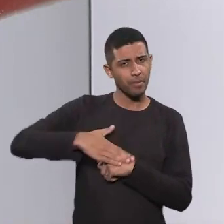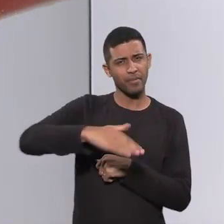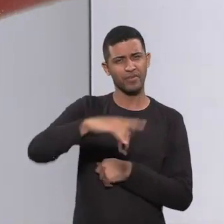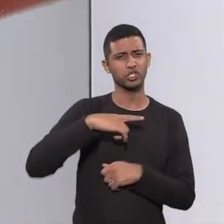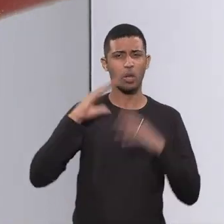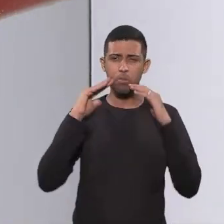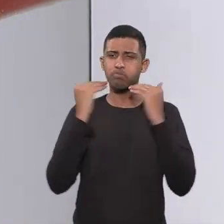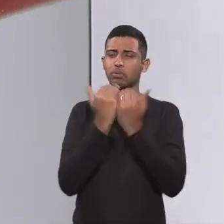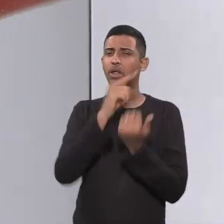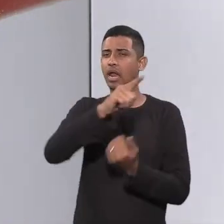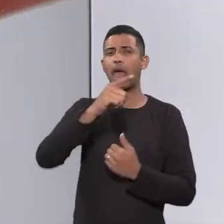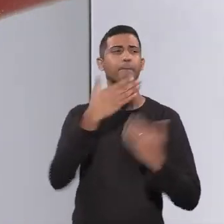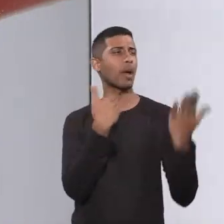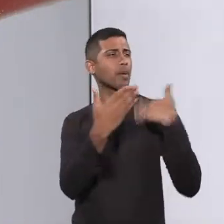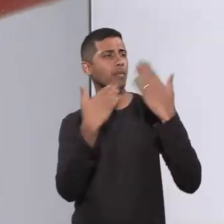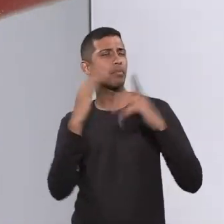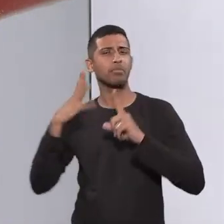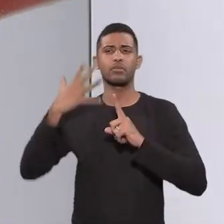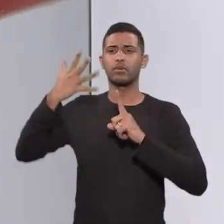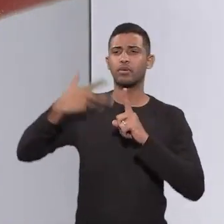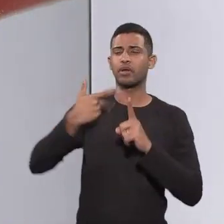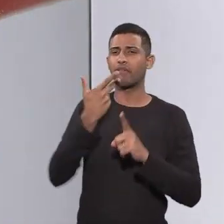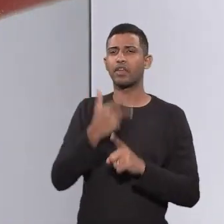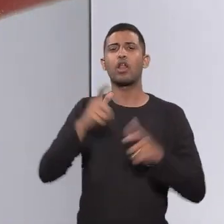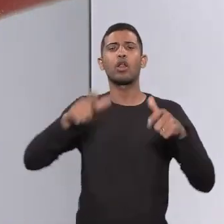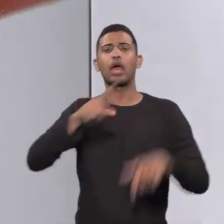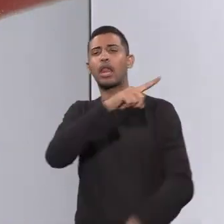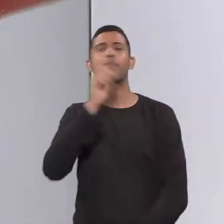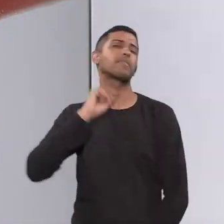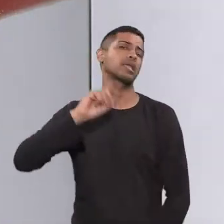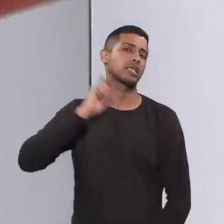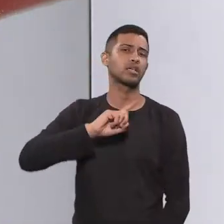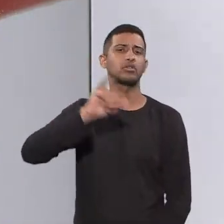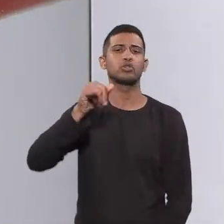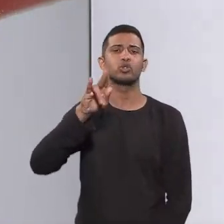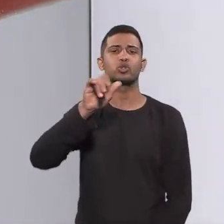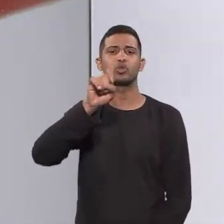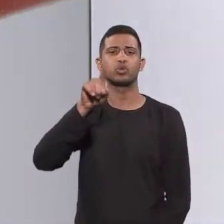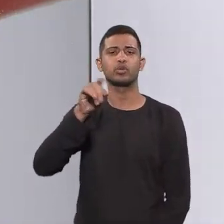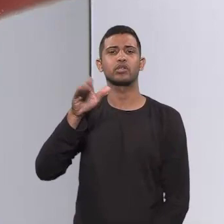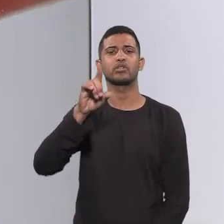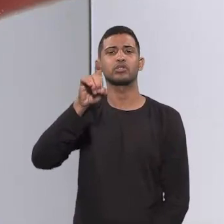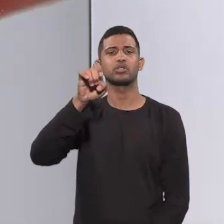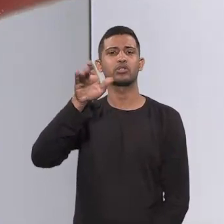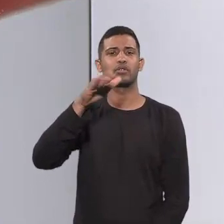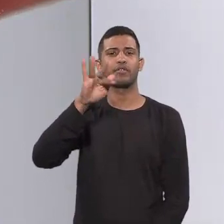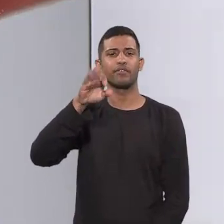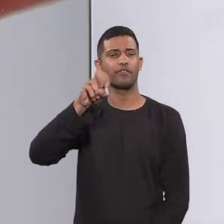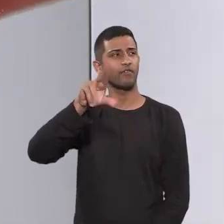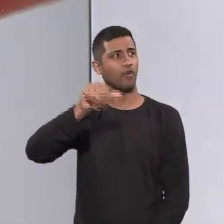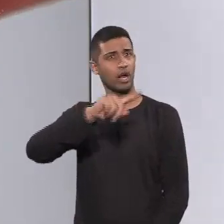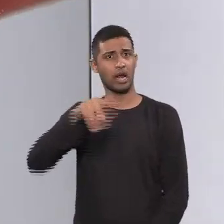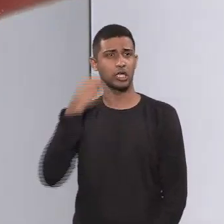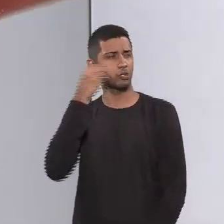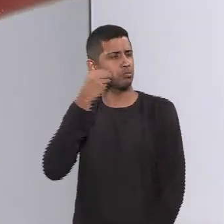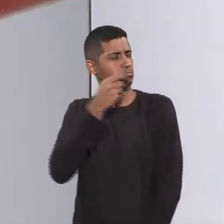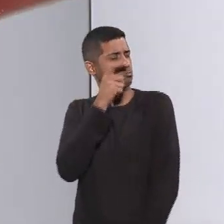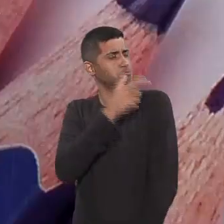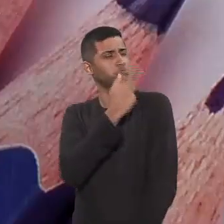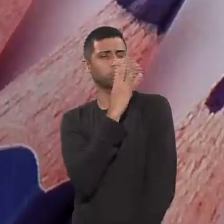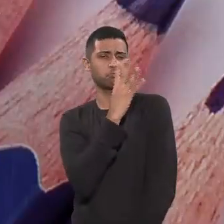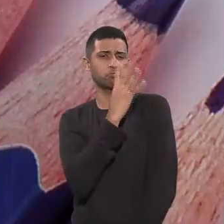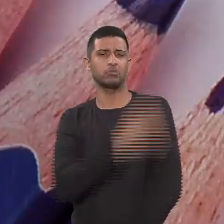até num congresso, estaremos dialogando num congresso, vai acontecer em Juiz de Fora. Então, Nossa, assim, que legal. É uma experiência muito interessante. Sempre é uma experiência... Queria trazer ele